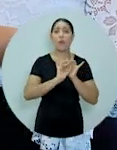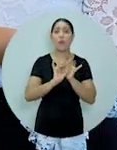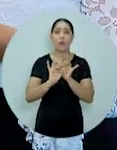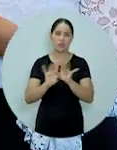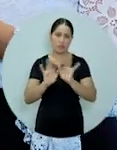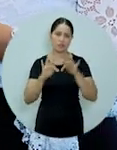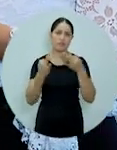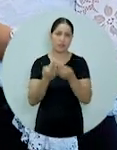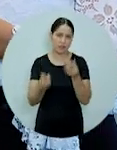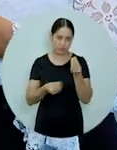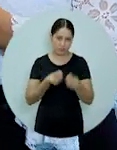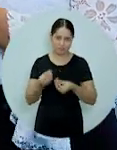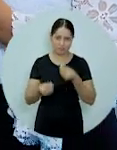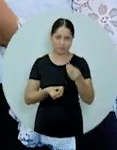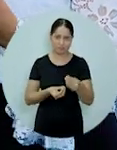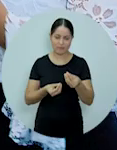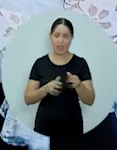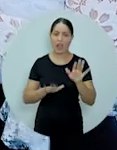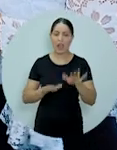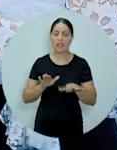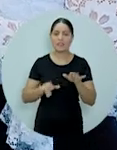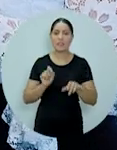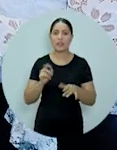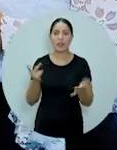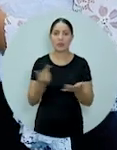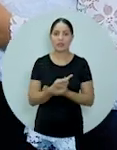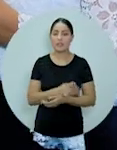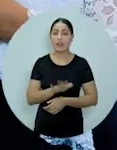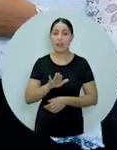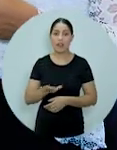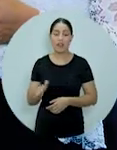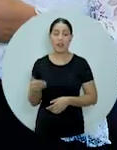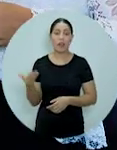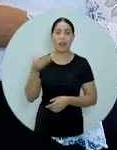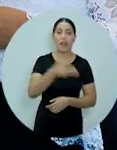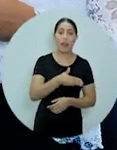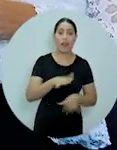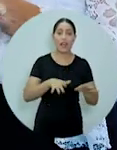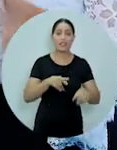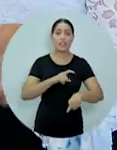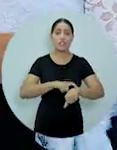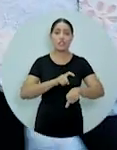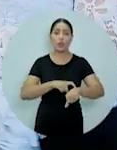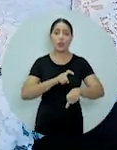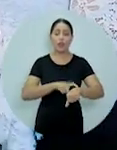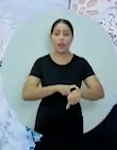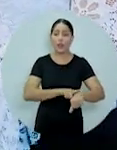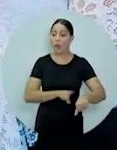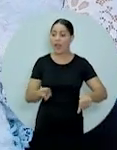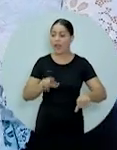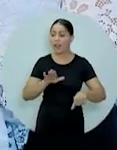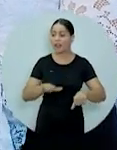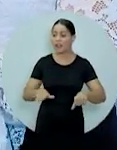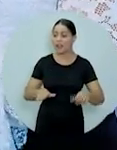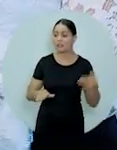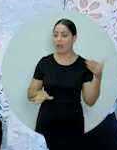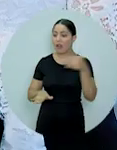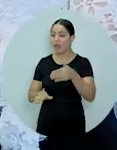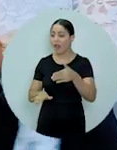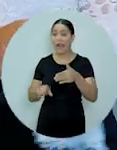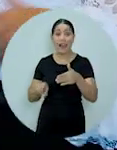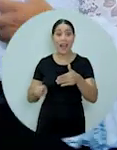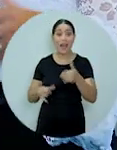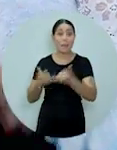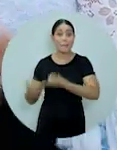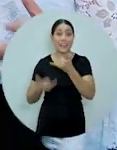qual é esse contexto familiar. Às vezes não é que a criança não queira ir com o pai. Acontece, às vezes, do pai chegar naquele horário para buscar a criança e a